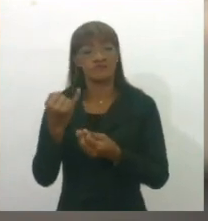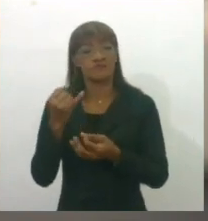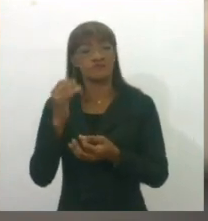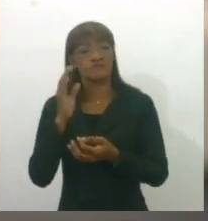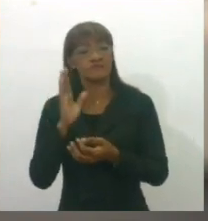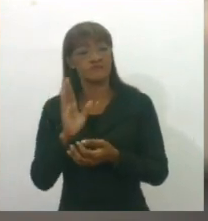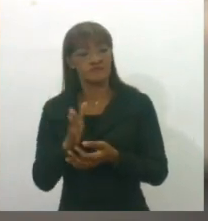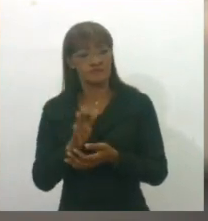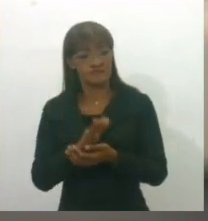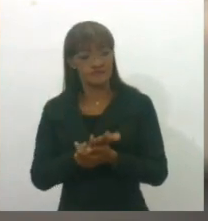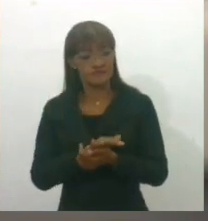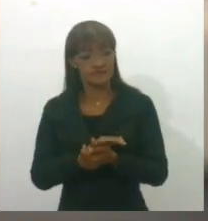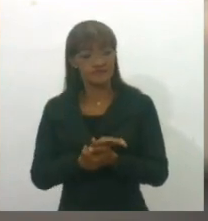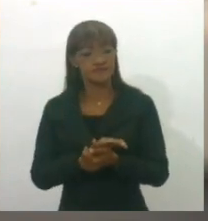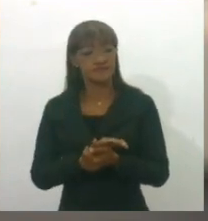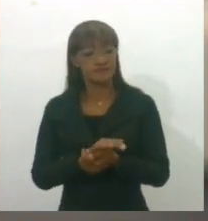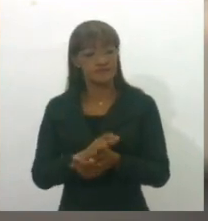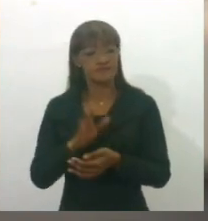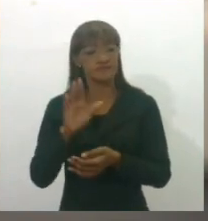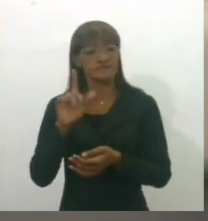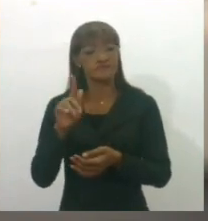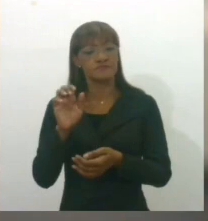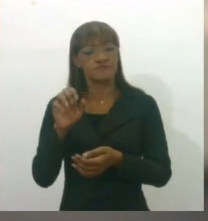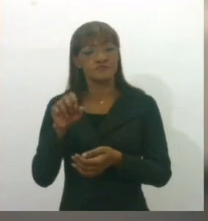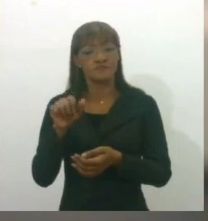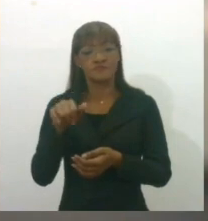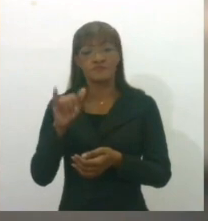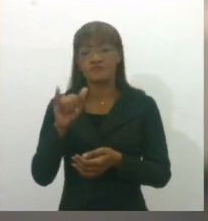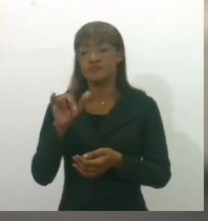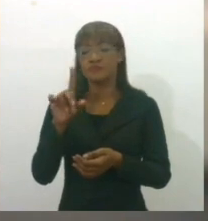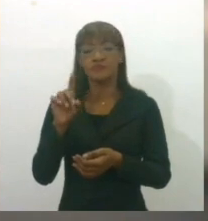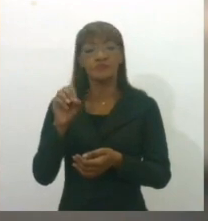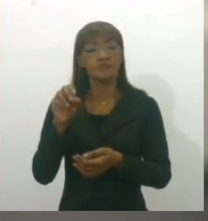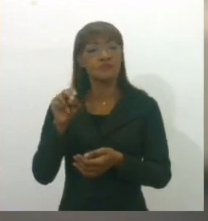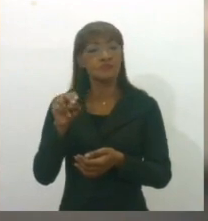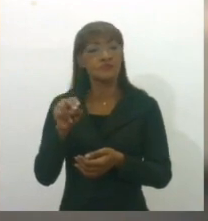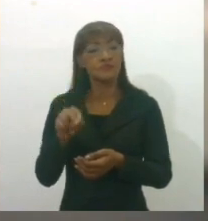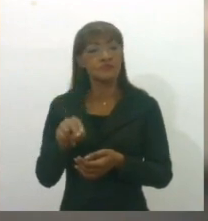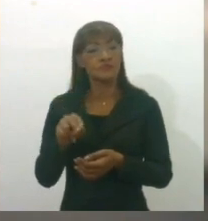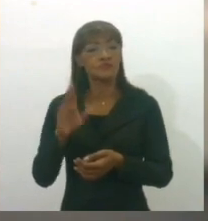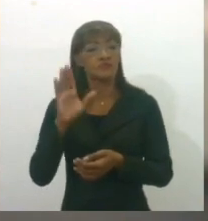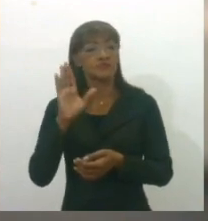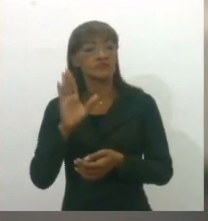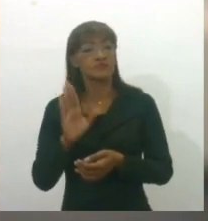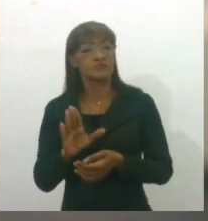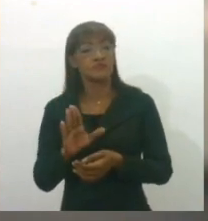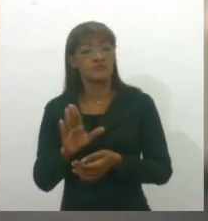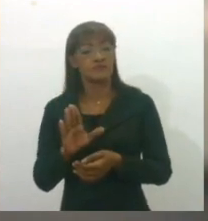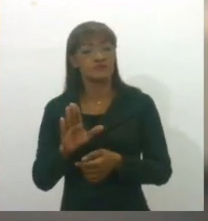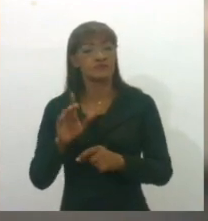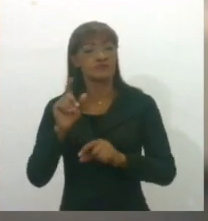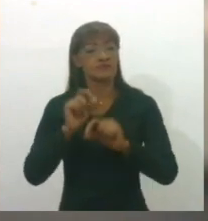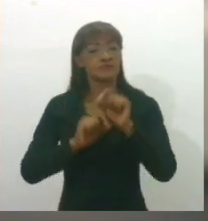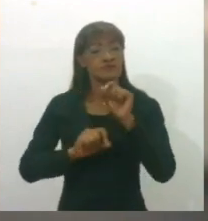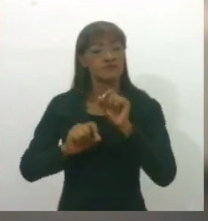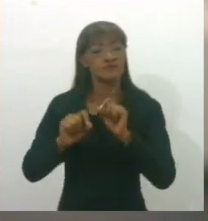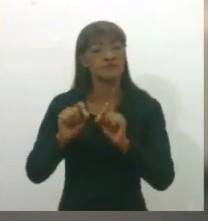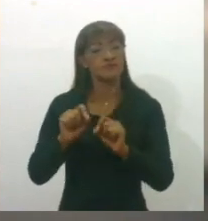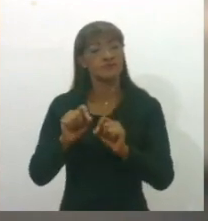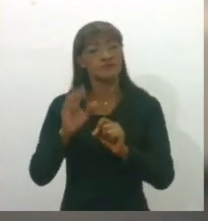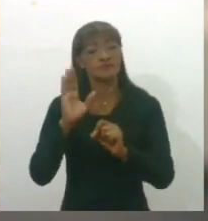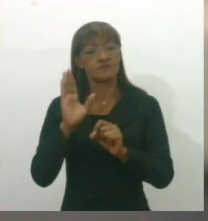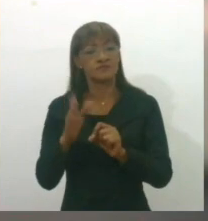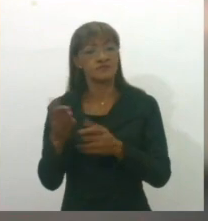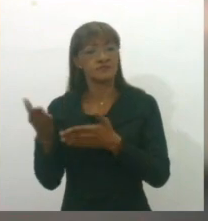ou seja, mitos de que pode contrair alguma doença, mitos de que pode passar mal no procedimento, ou até mesmo medo, às vezes o medo simples